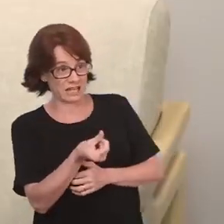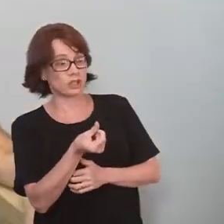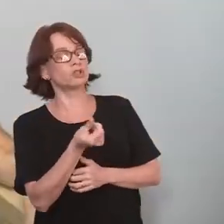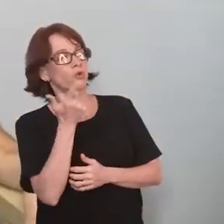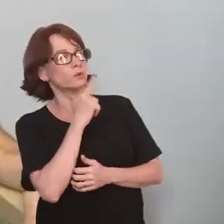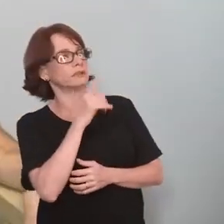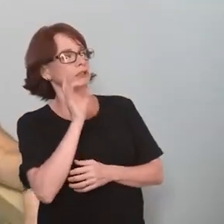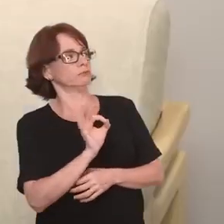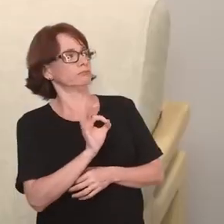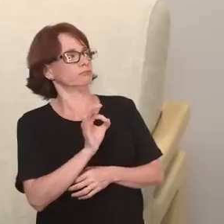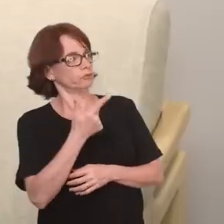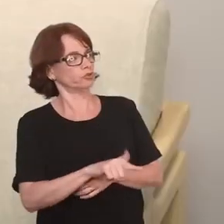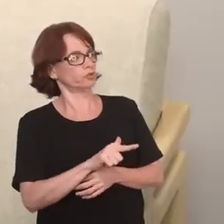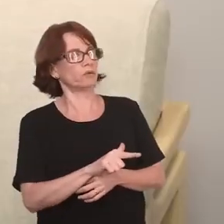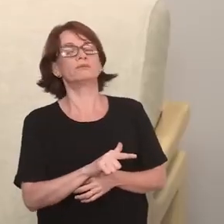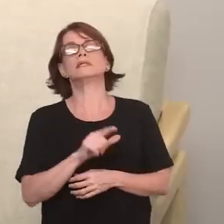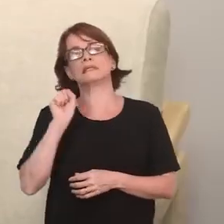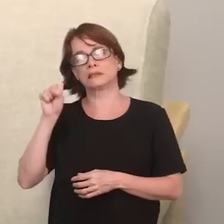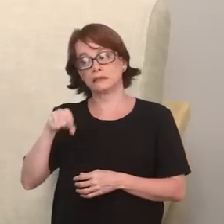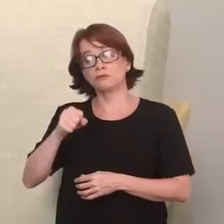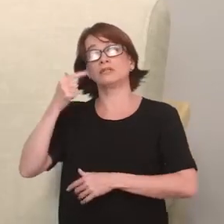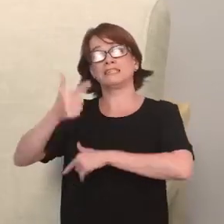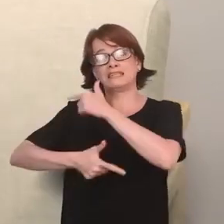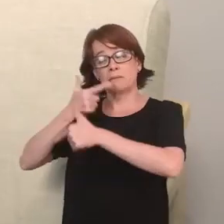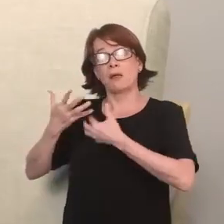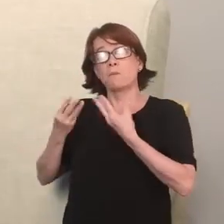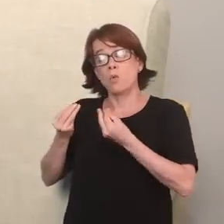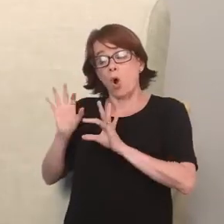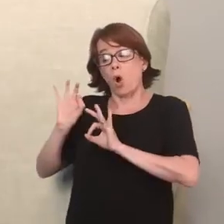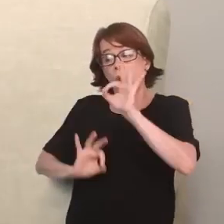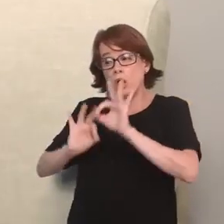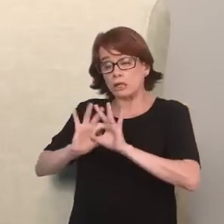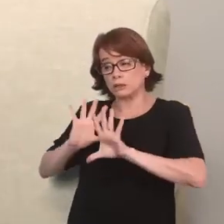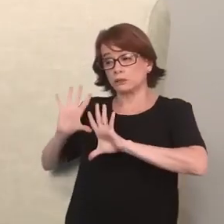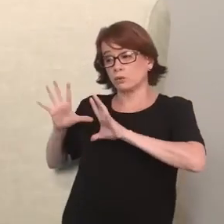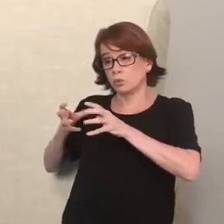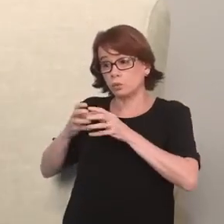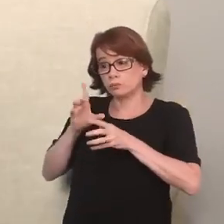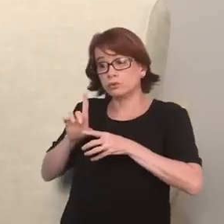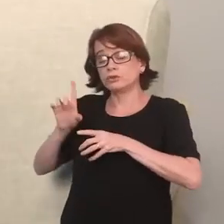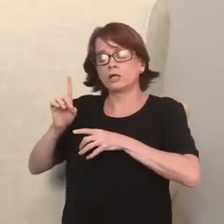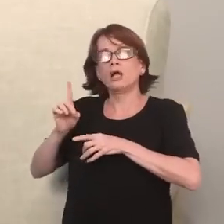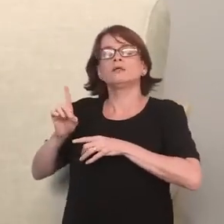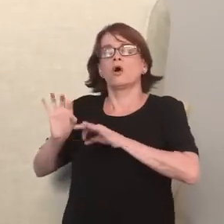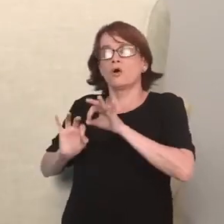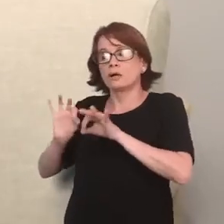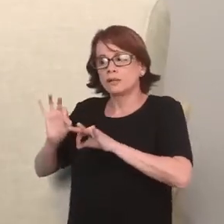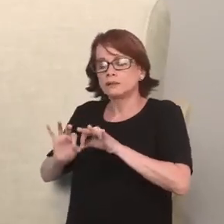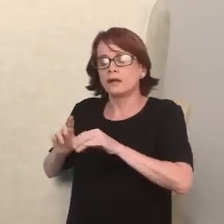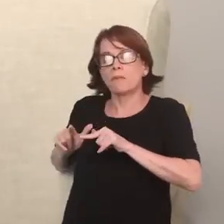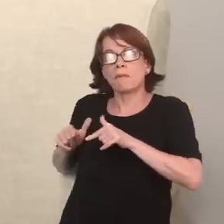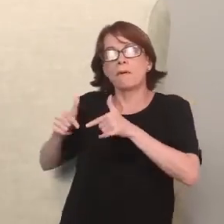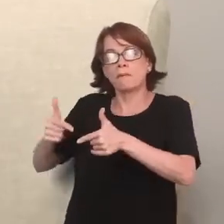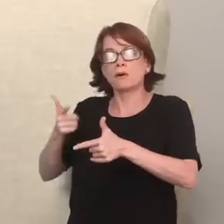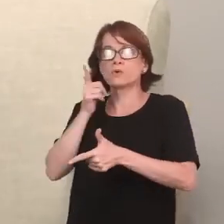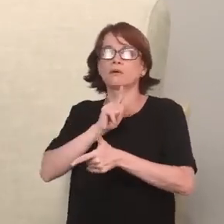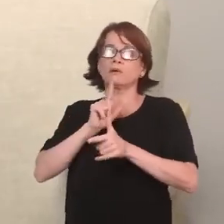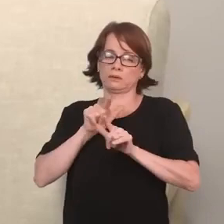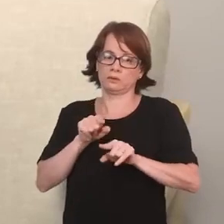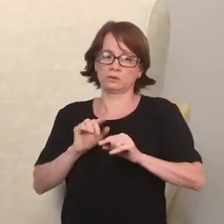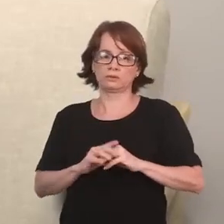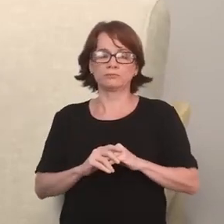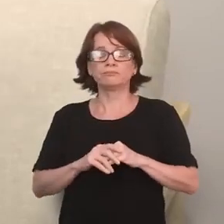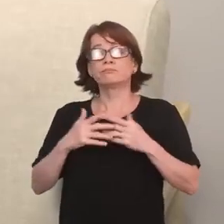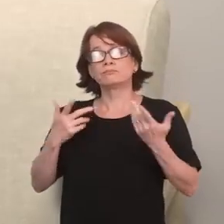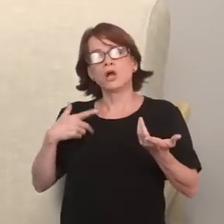isso. Exatamente. A gente vai ter que trabalhar muito para isso, se organizar, trabalhar. Então eu vejo a direita, embora muitas pessoas